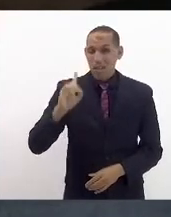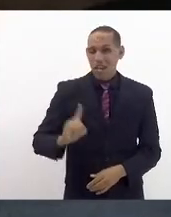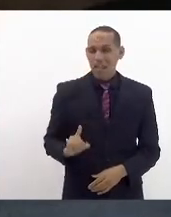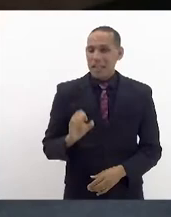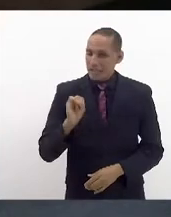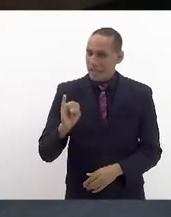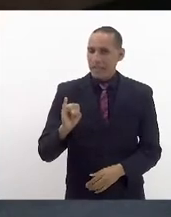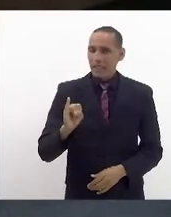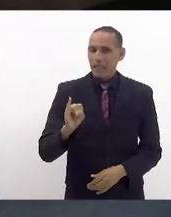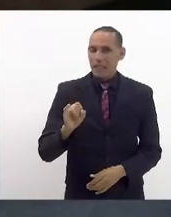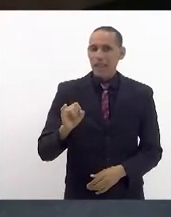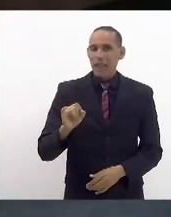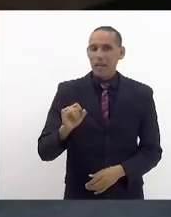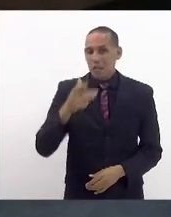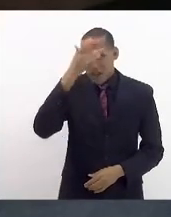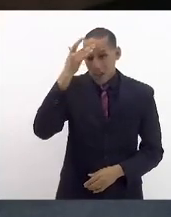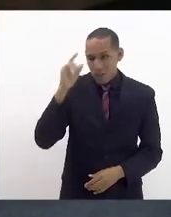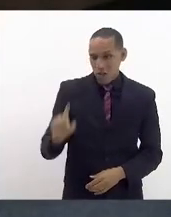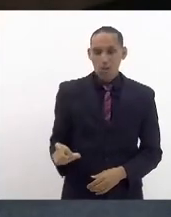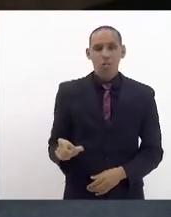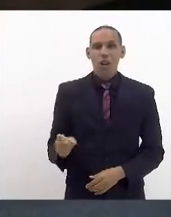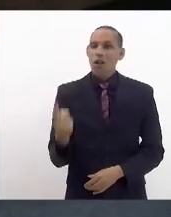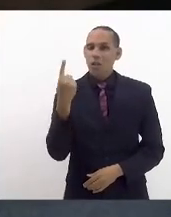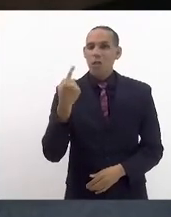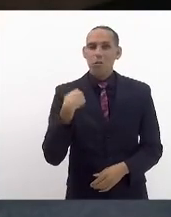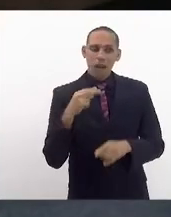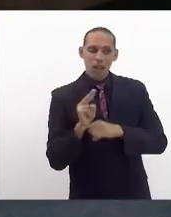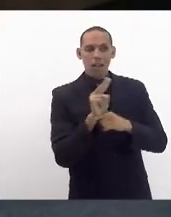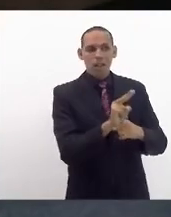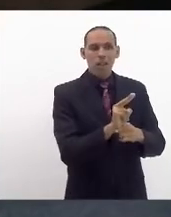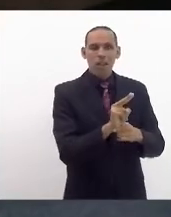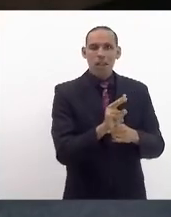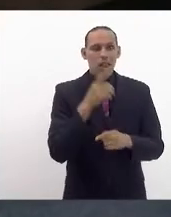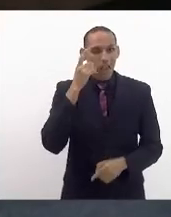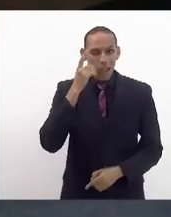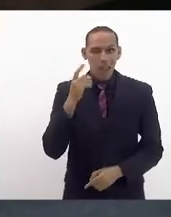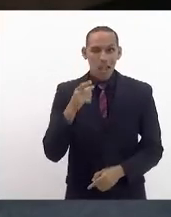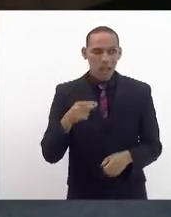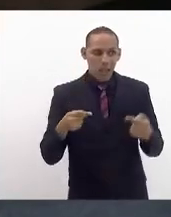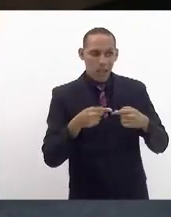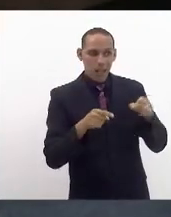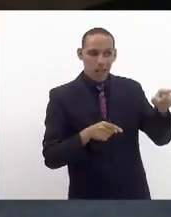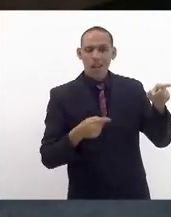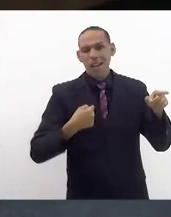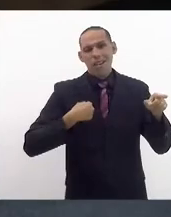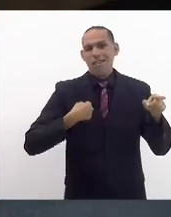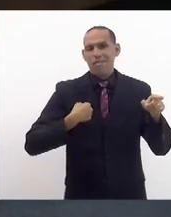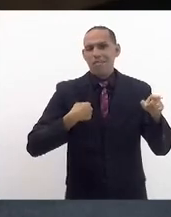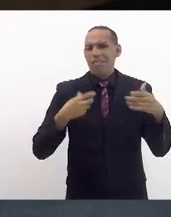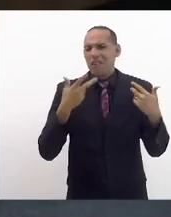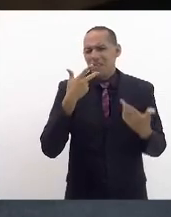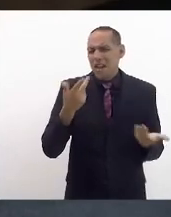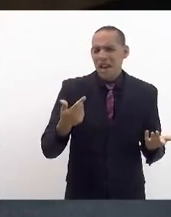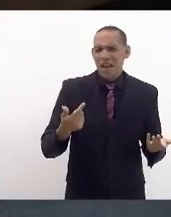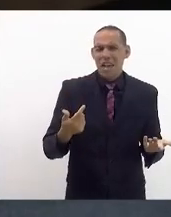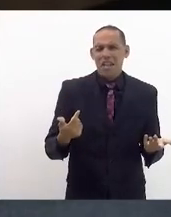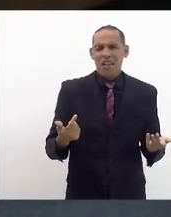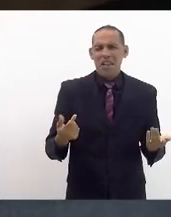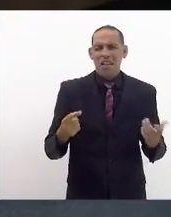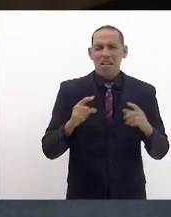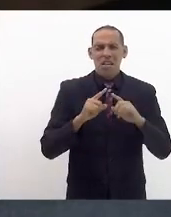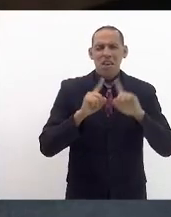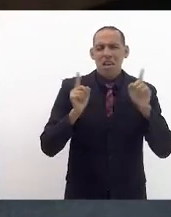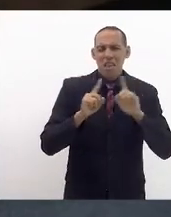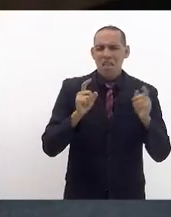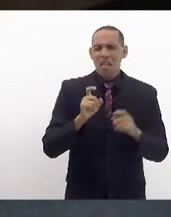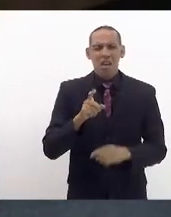tem alguém que já defendeu alguma coisa em relação a ela, esse deputado sou eu. Então, não vem criar narrativa falaciosa, inventar